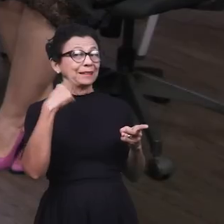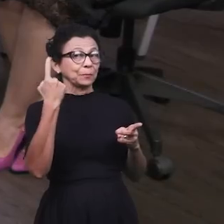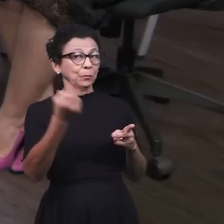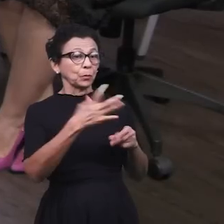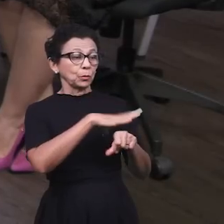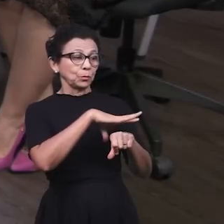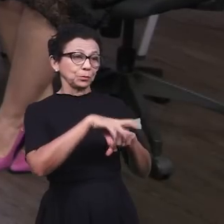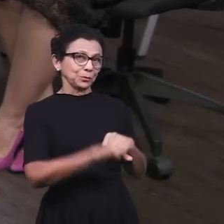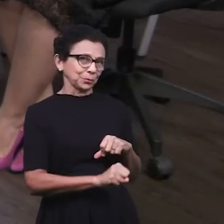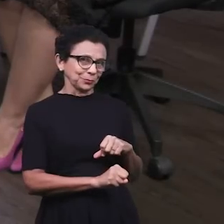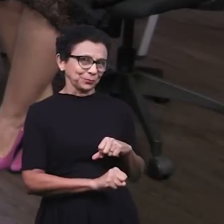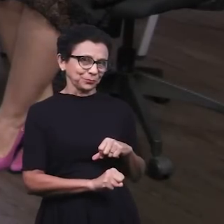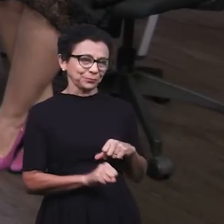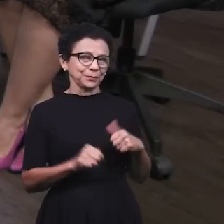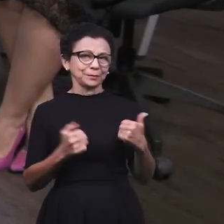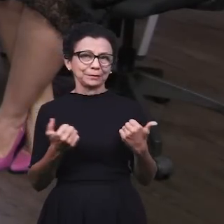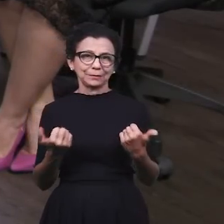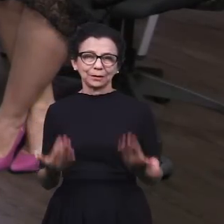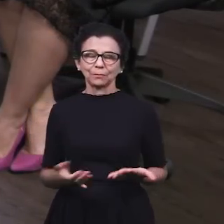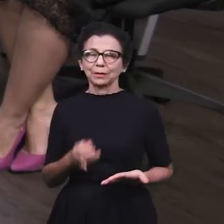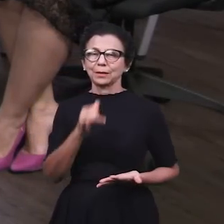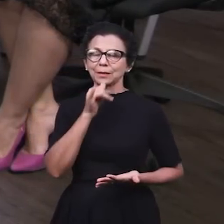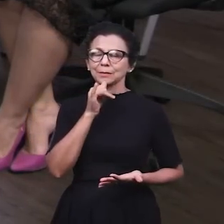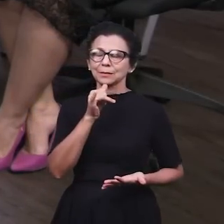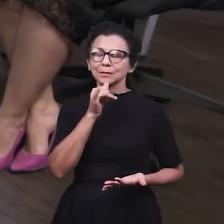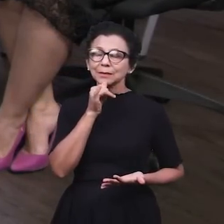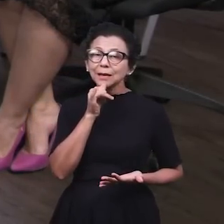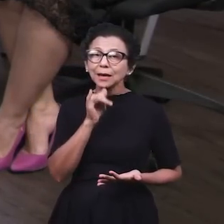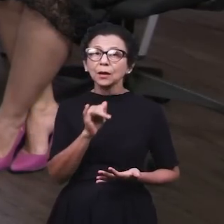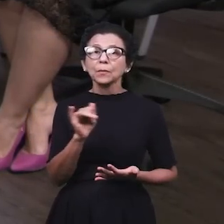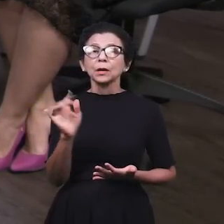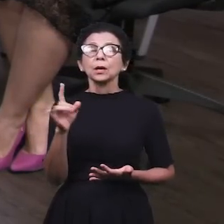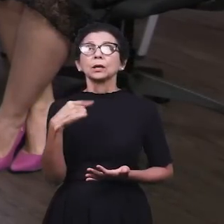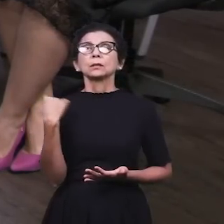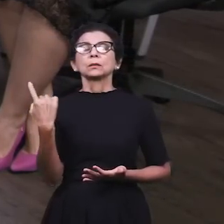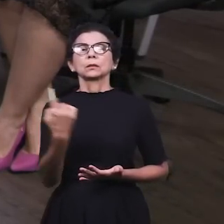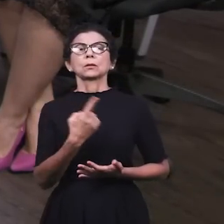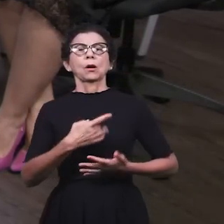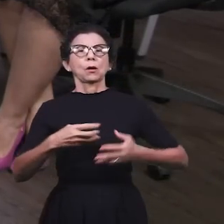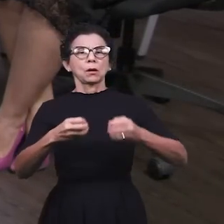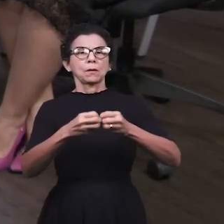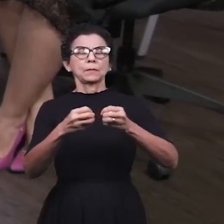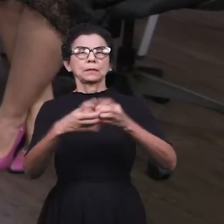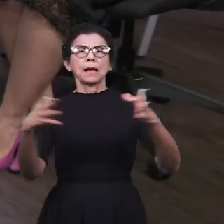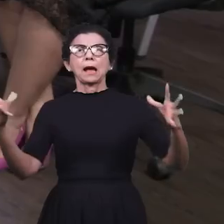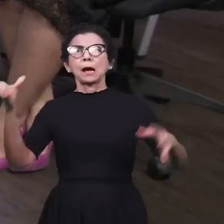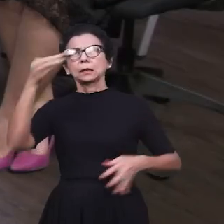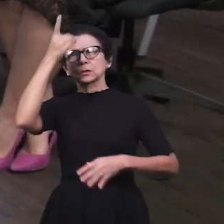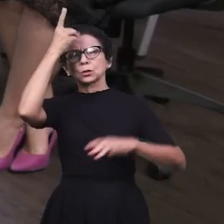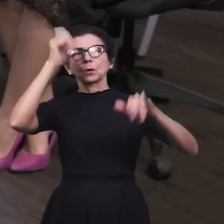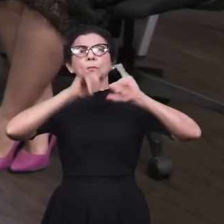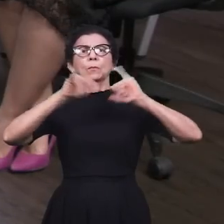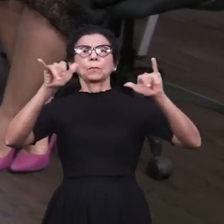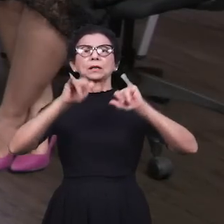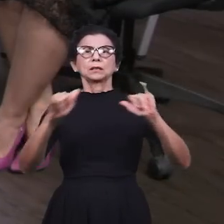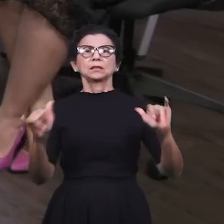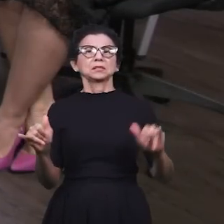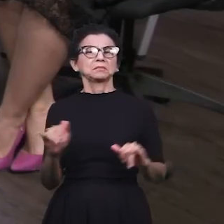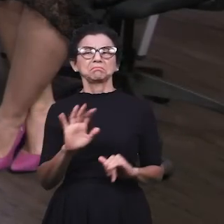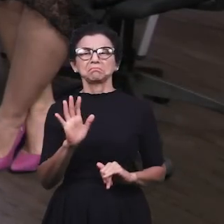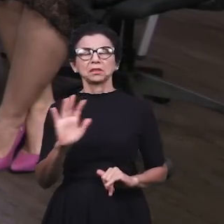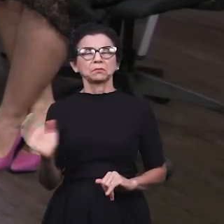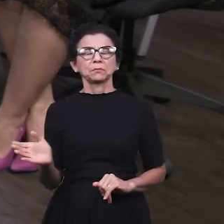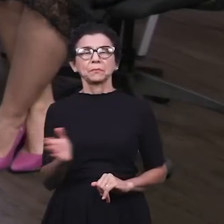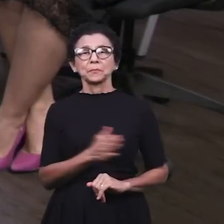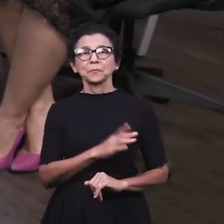Por exemplo, não é importante que nós façamos propaganda com relação a dons espirituais. Eu, aliás, tive uma experiência, André, que foi